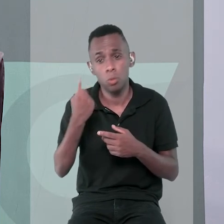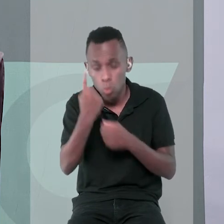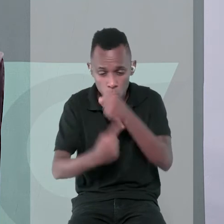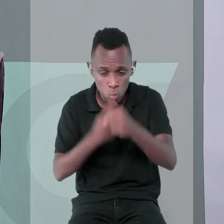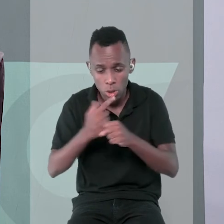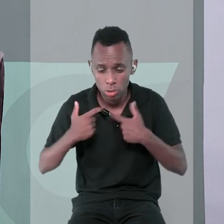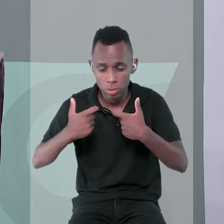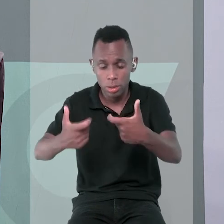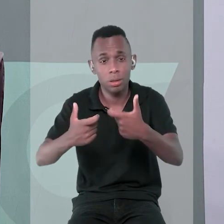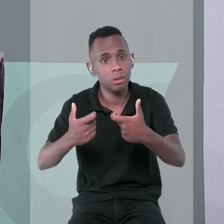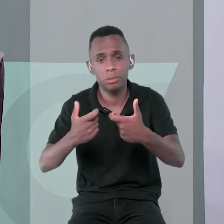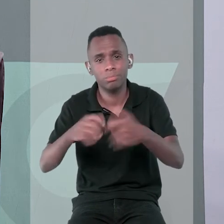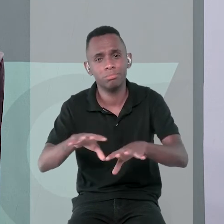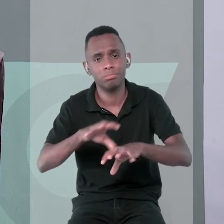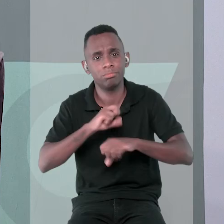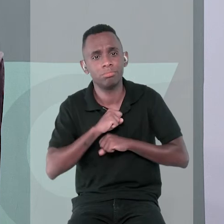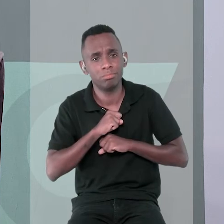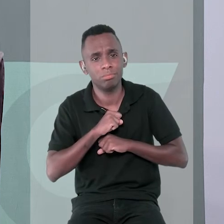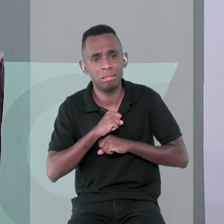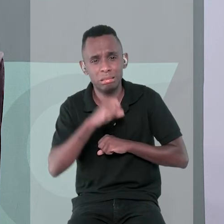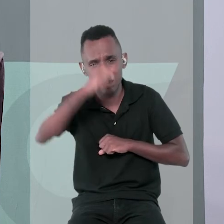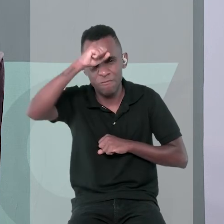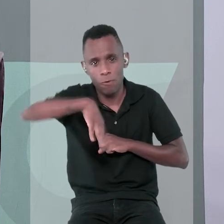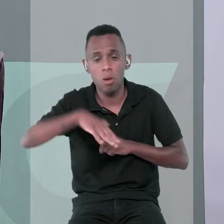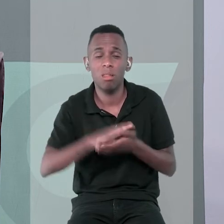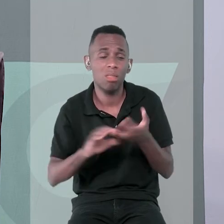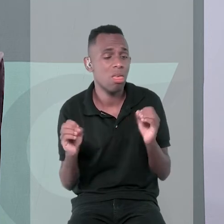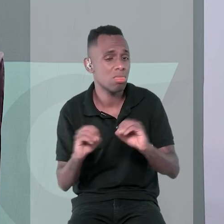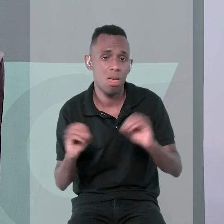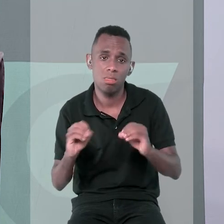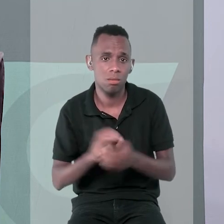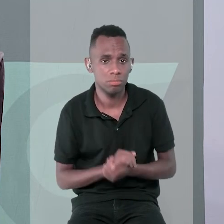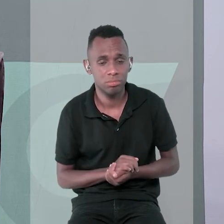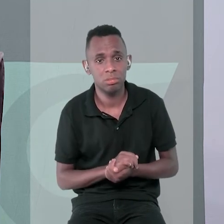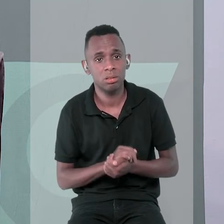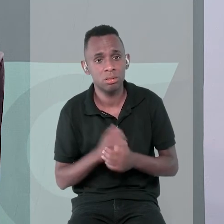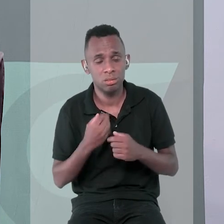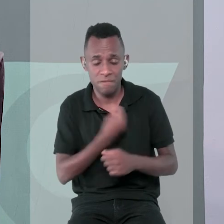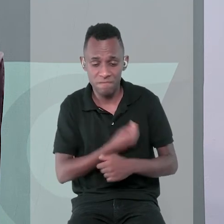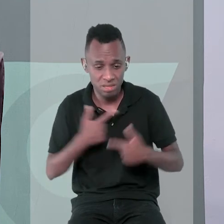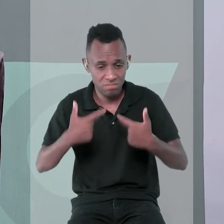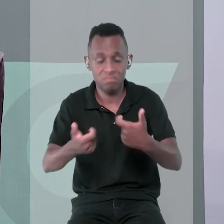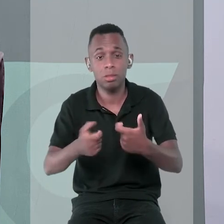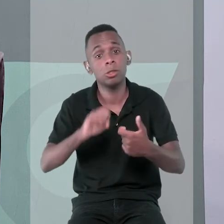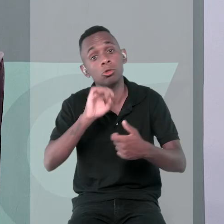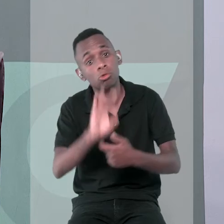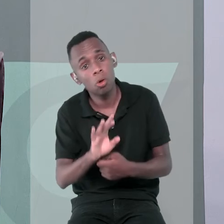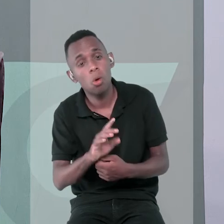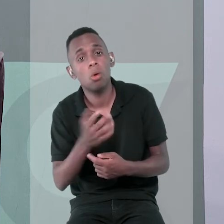de batalha, ela não absorveu nada da brutalidade da vida na batalha, a não